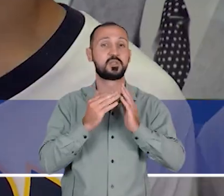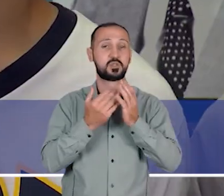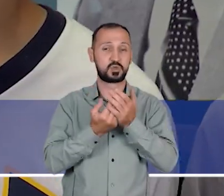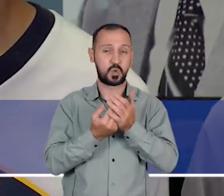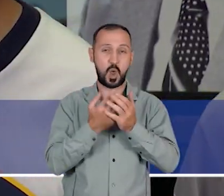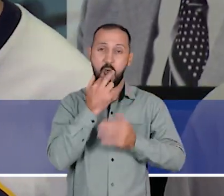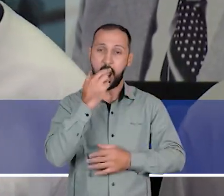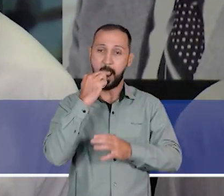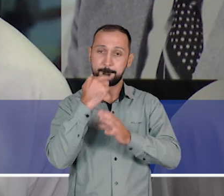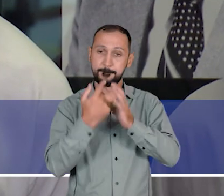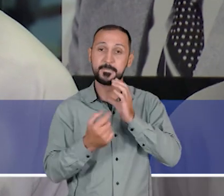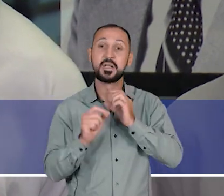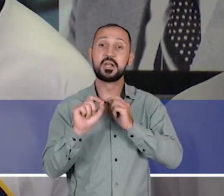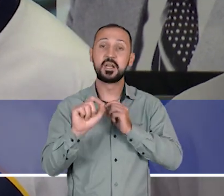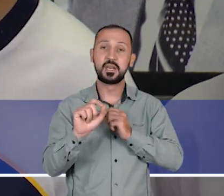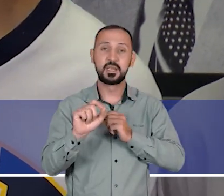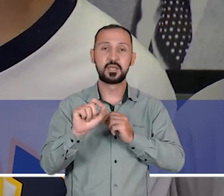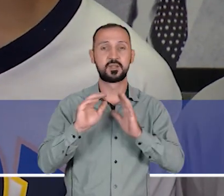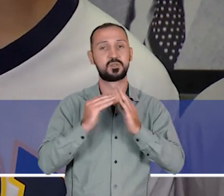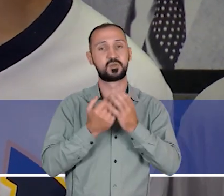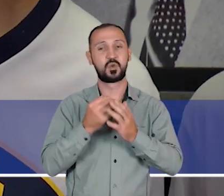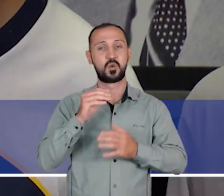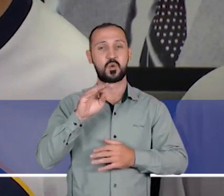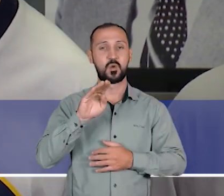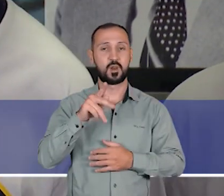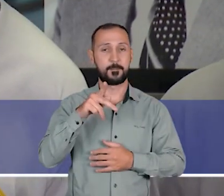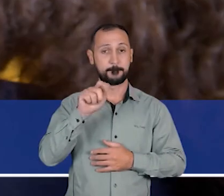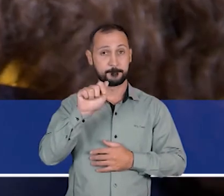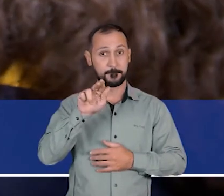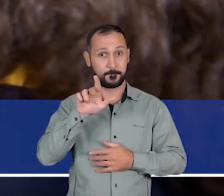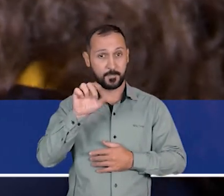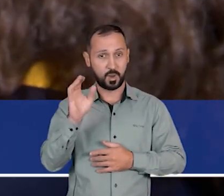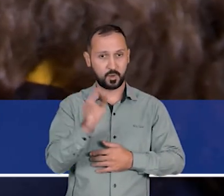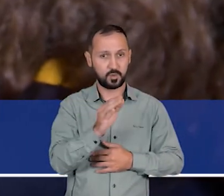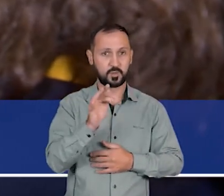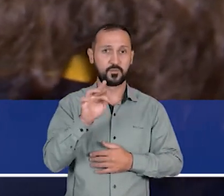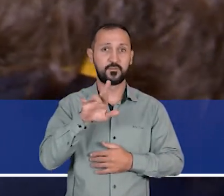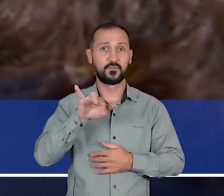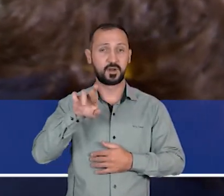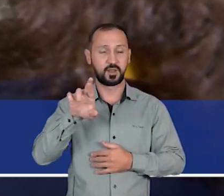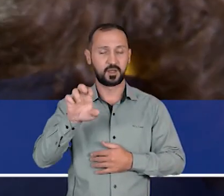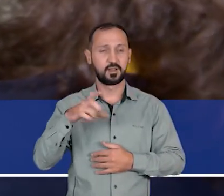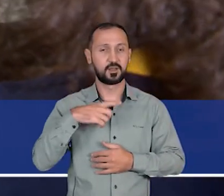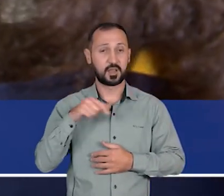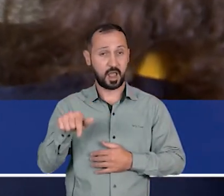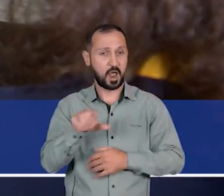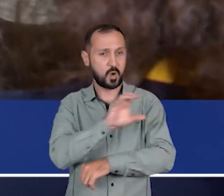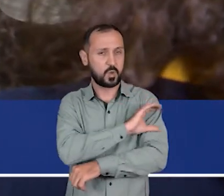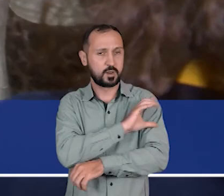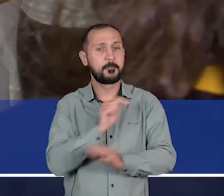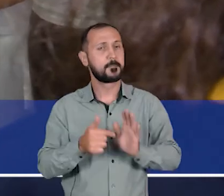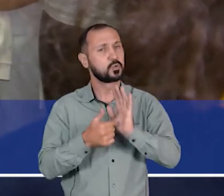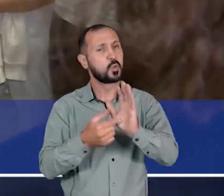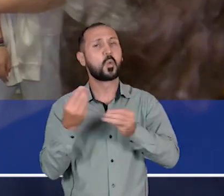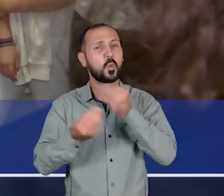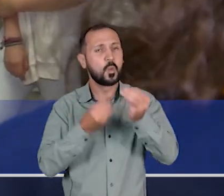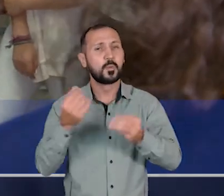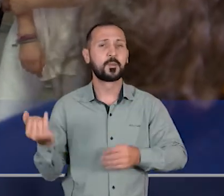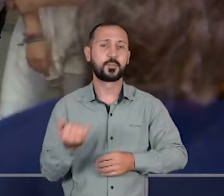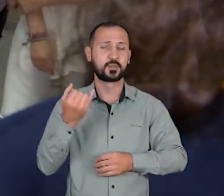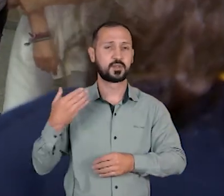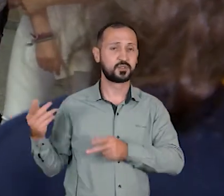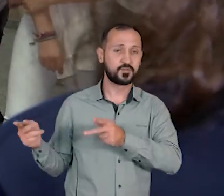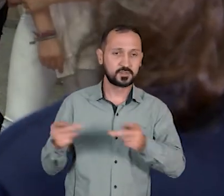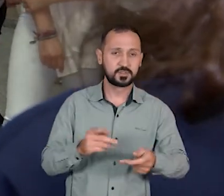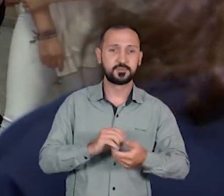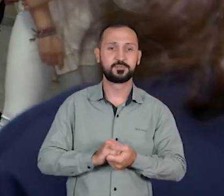fundamental do programa bilíngue da Escola Paulo Freire. A coordenadora Clarice Damasceno de Barros destacou a